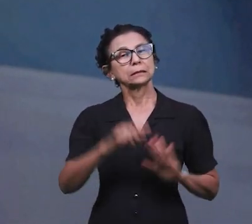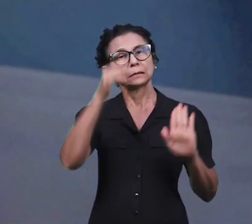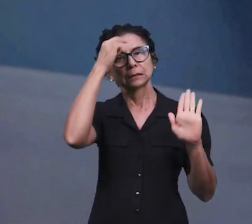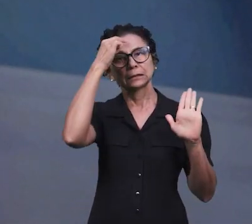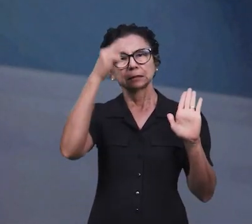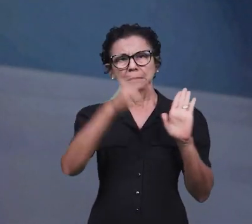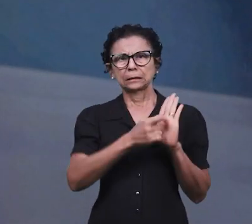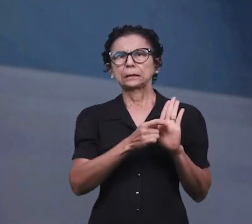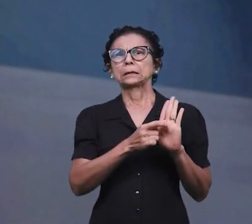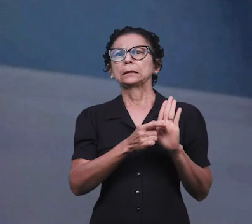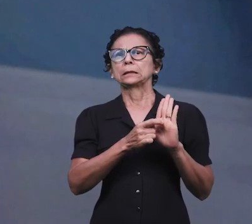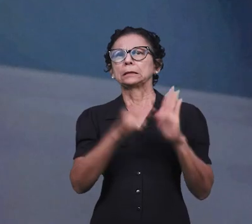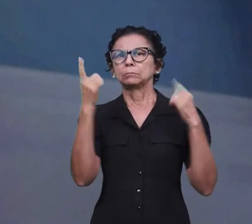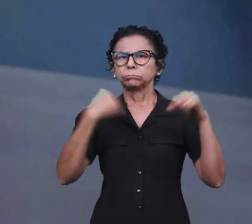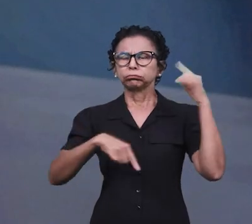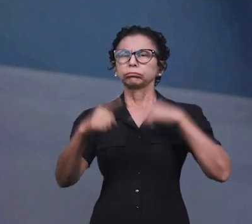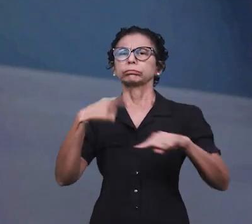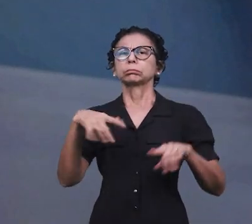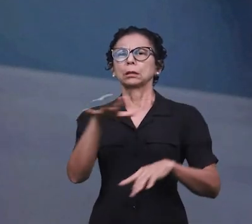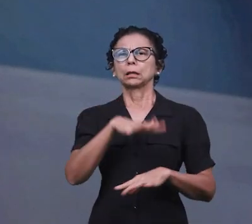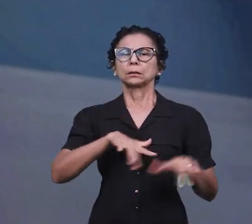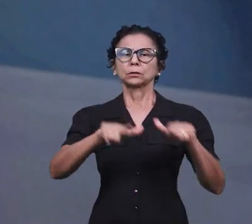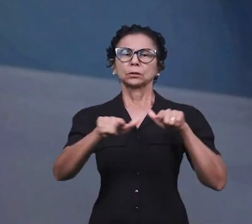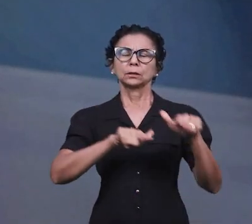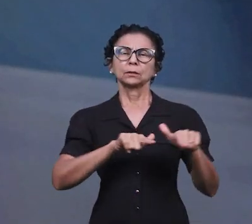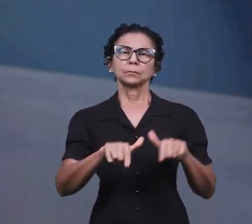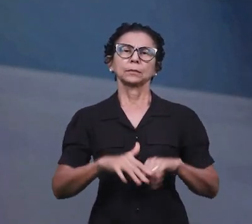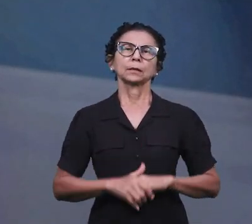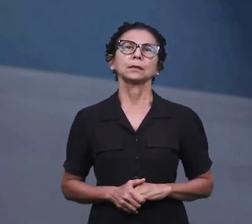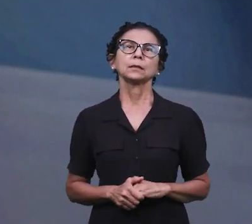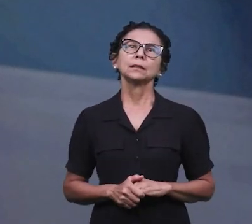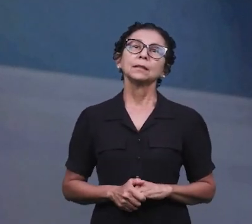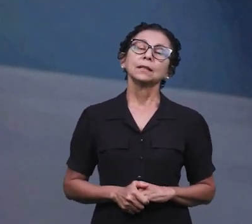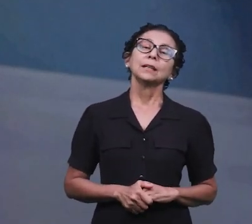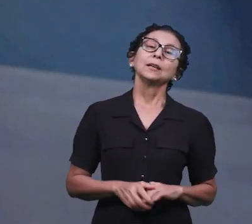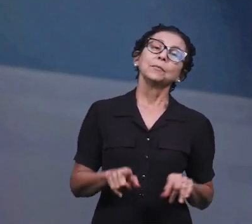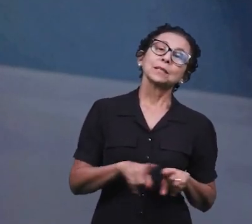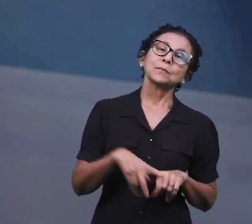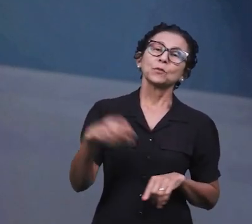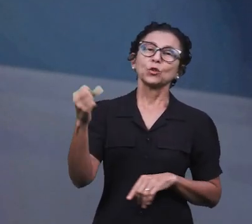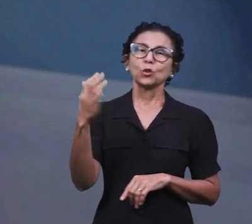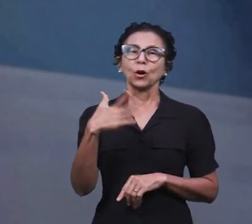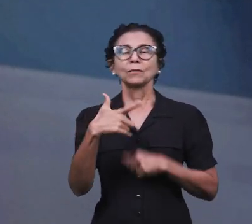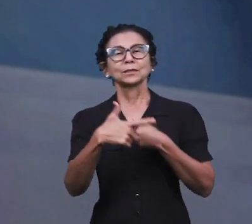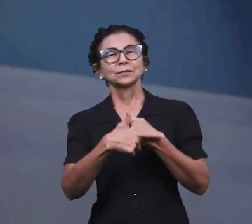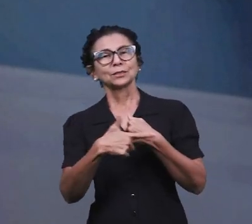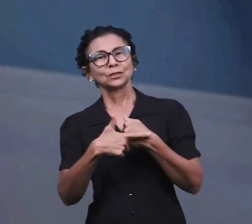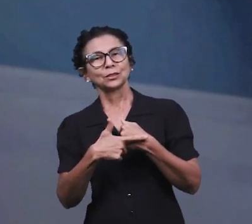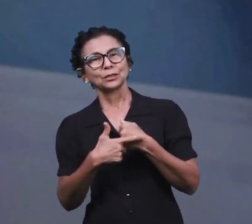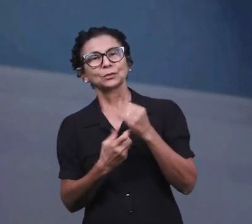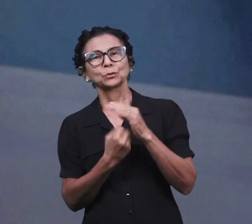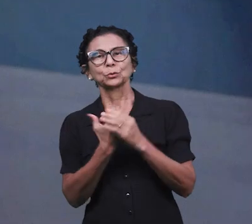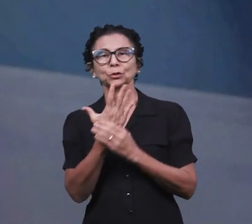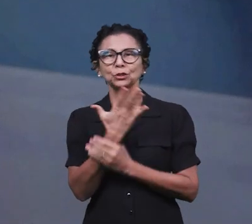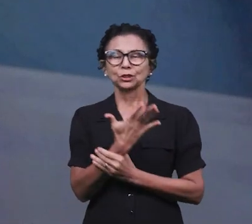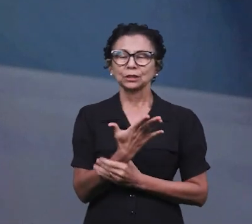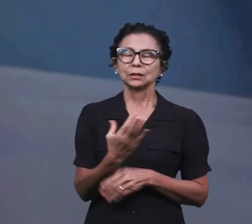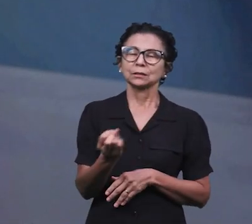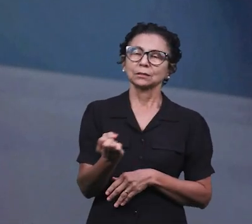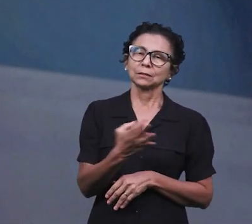o mercado de trabalho. Mas ao mudar, novas funções serão criadas, novos empregos serão abertos com outras